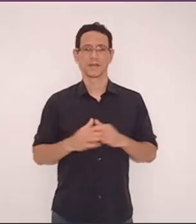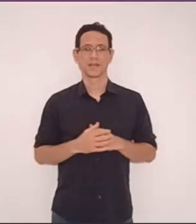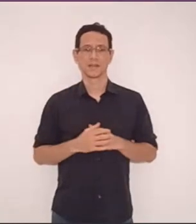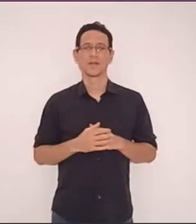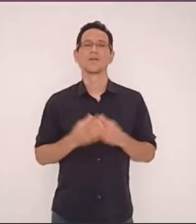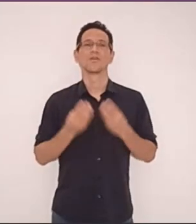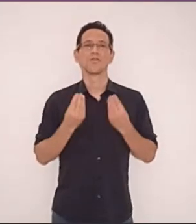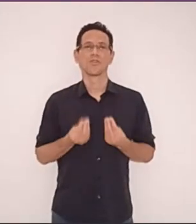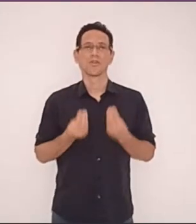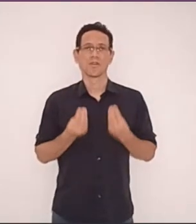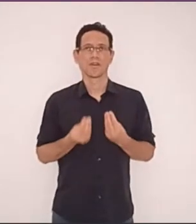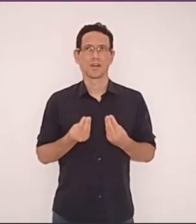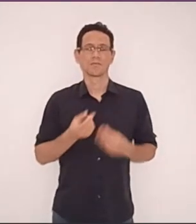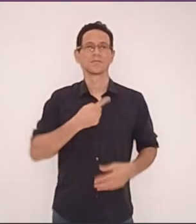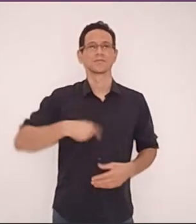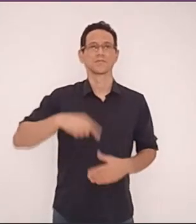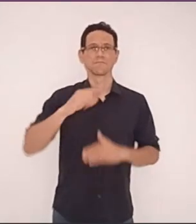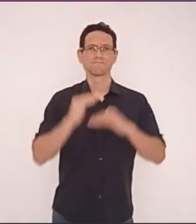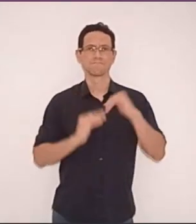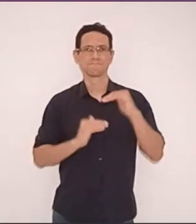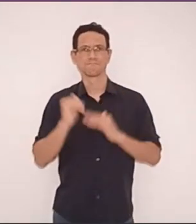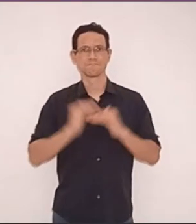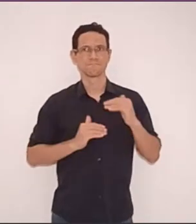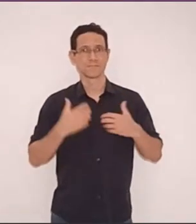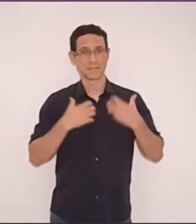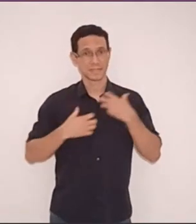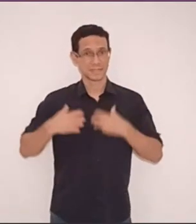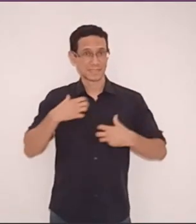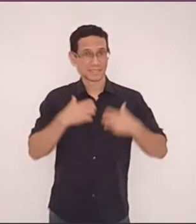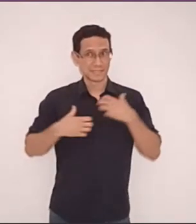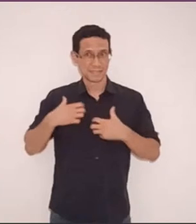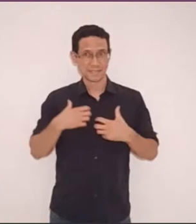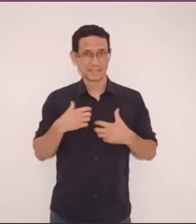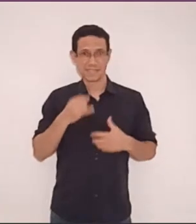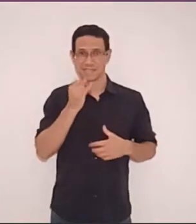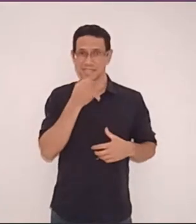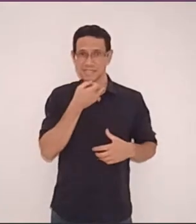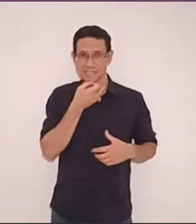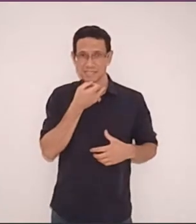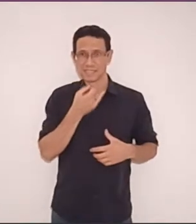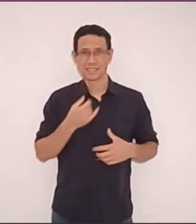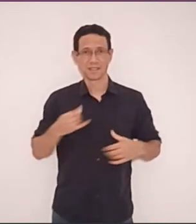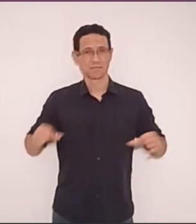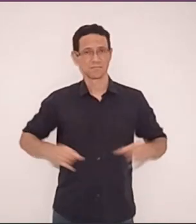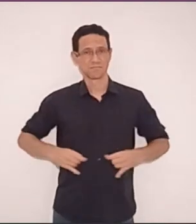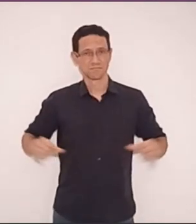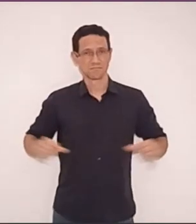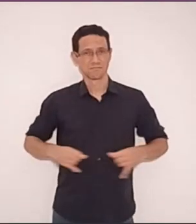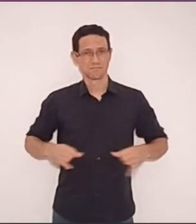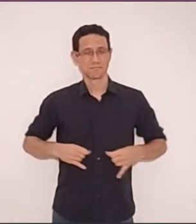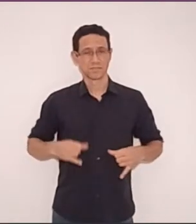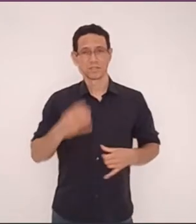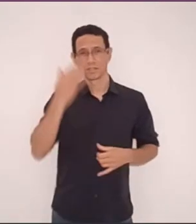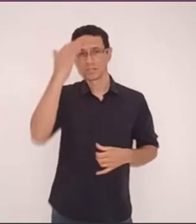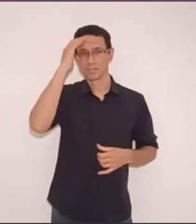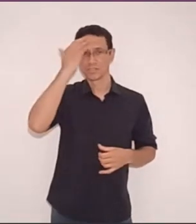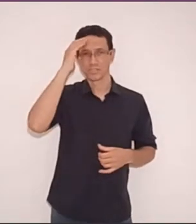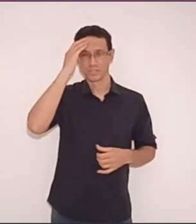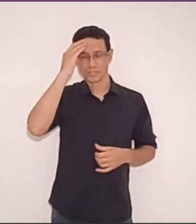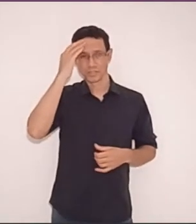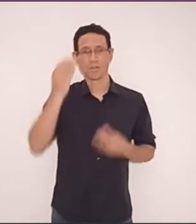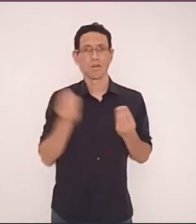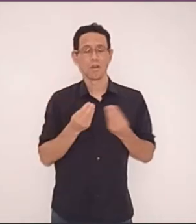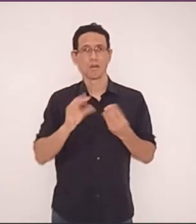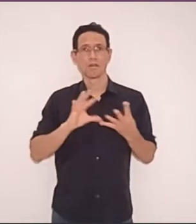como a gente lida com a nossa angústia e tristeza o surgimento compreendendo que a